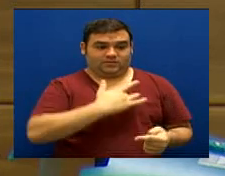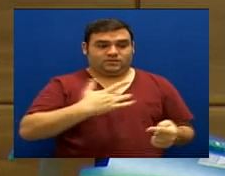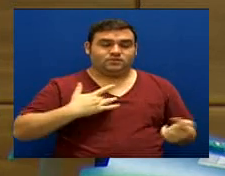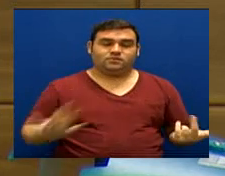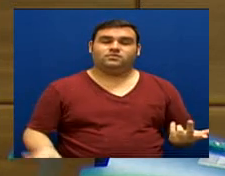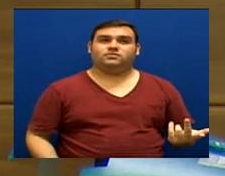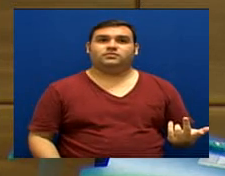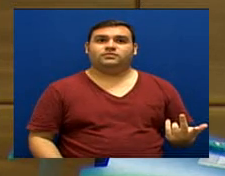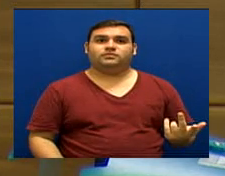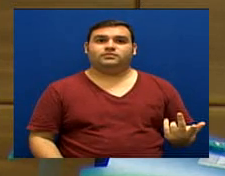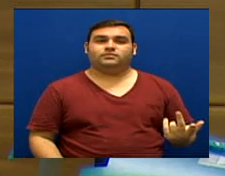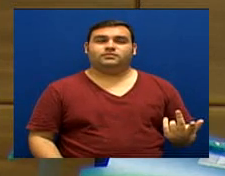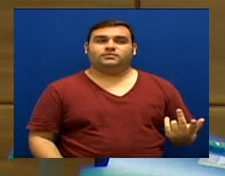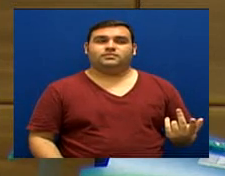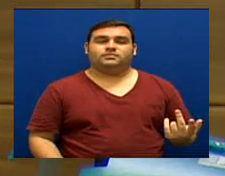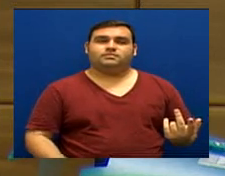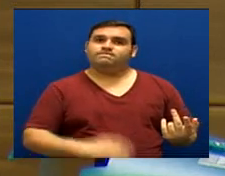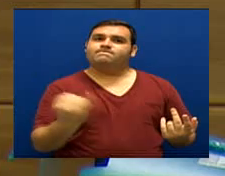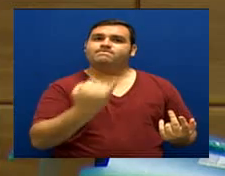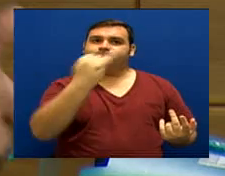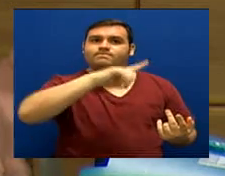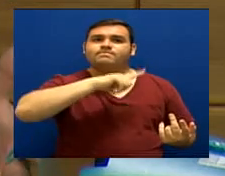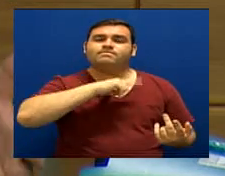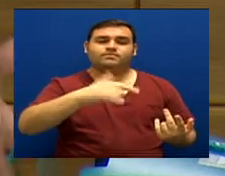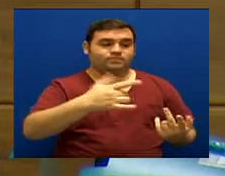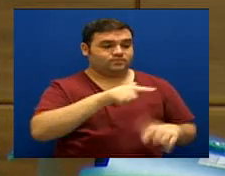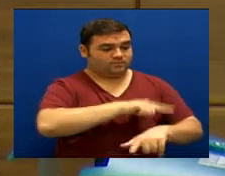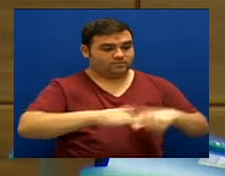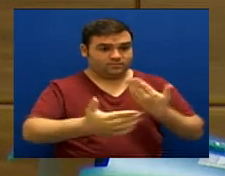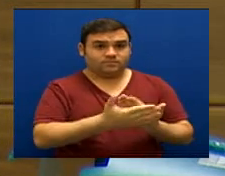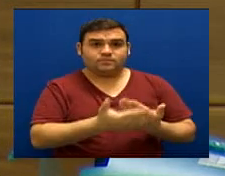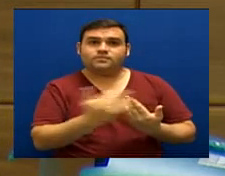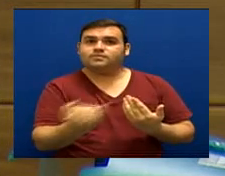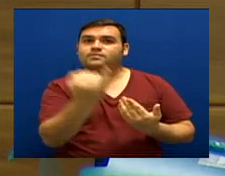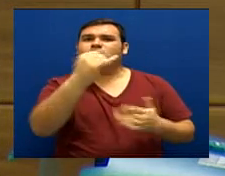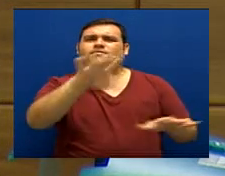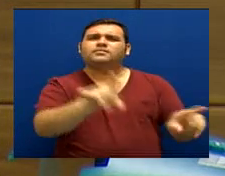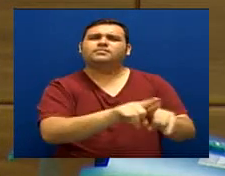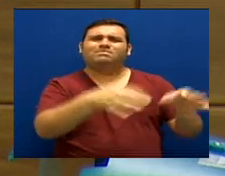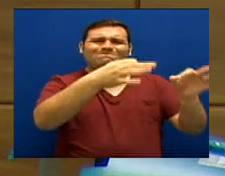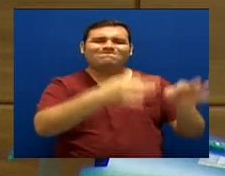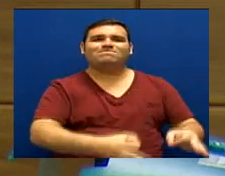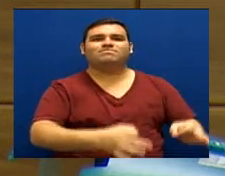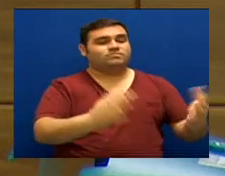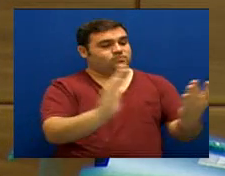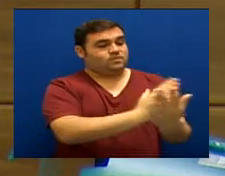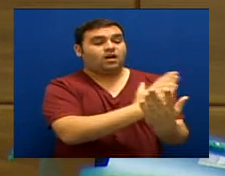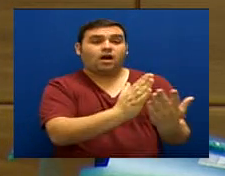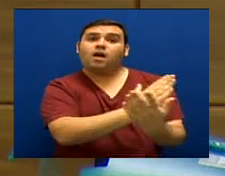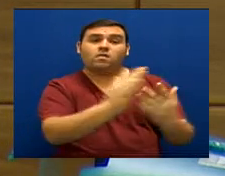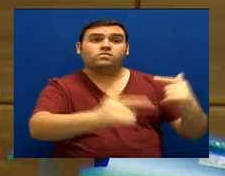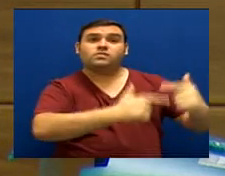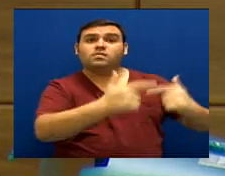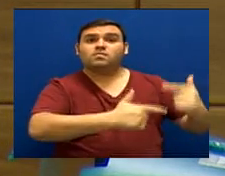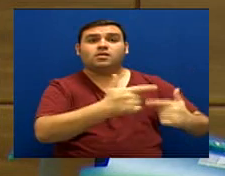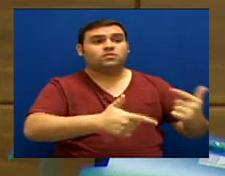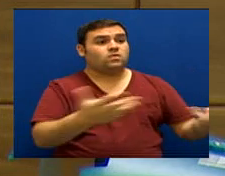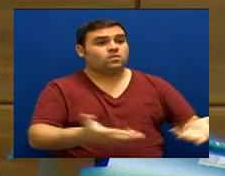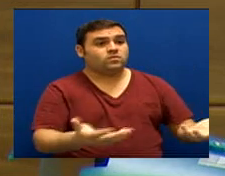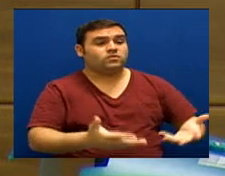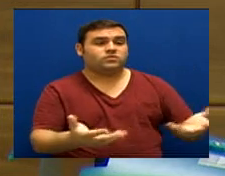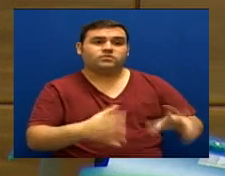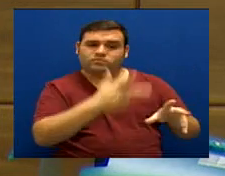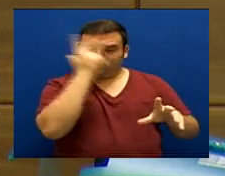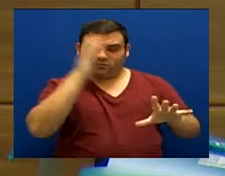é é importante a educação é importante mas certamente é alguns serviços prestados hoje a